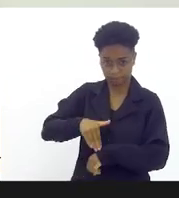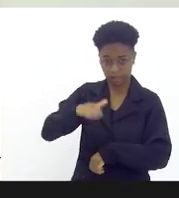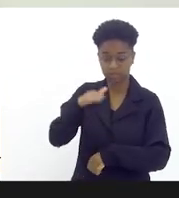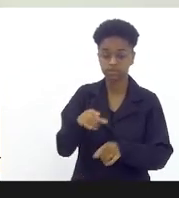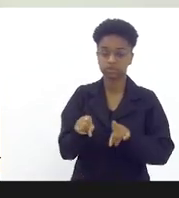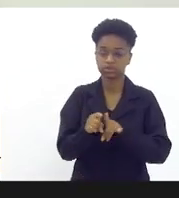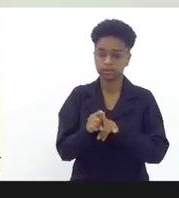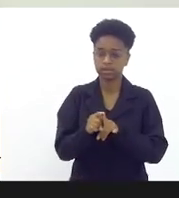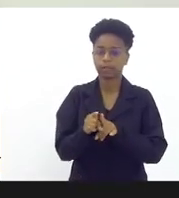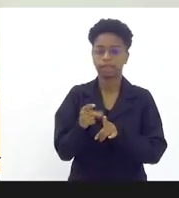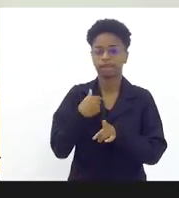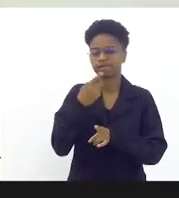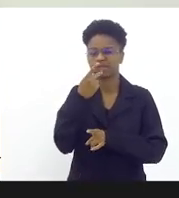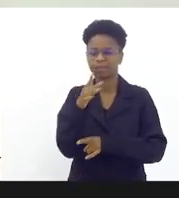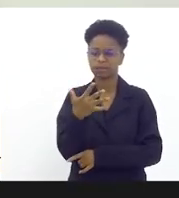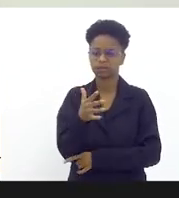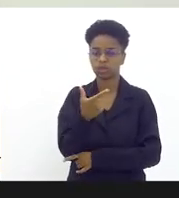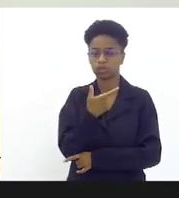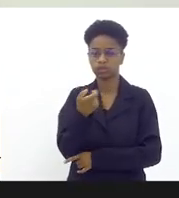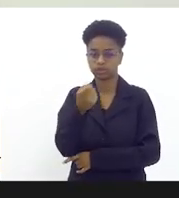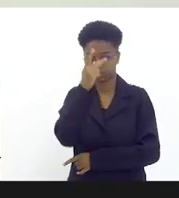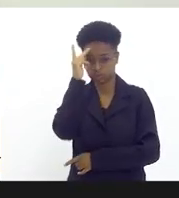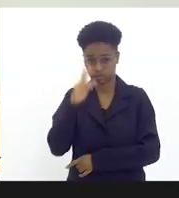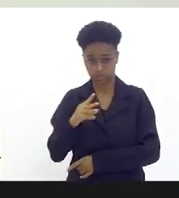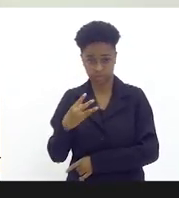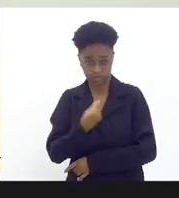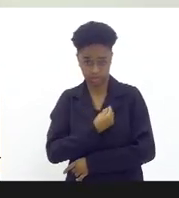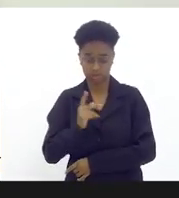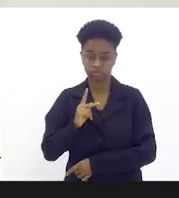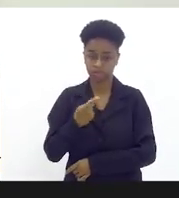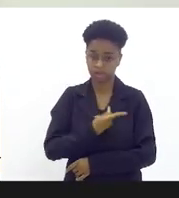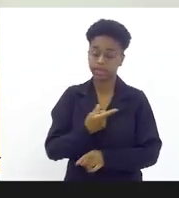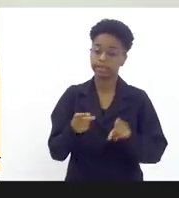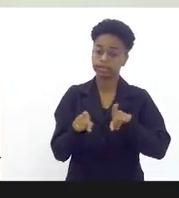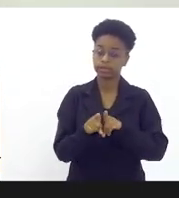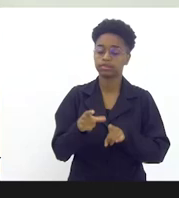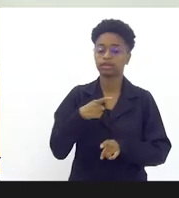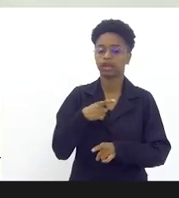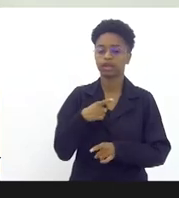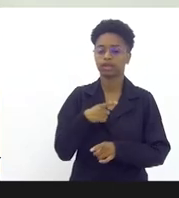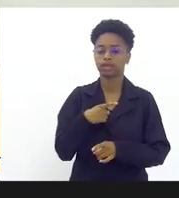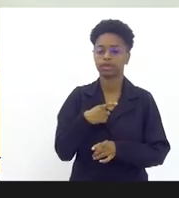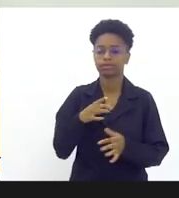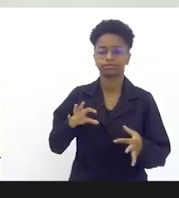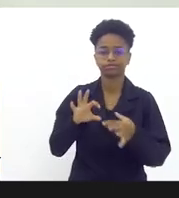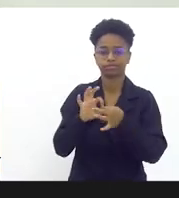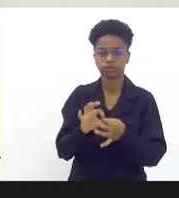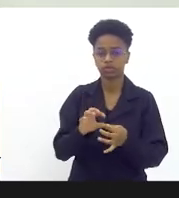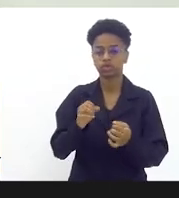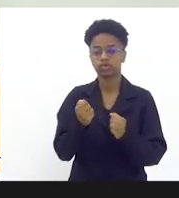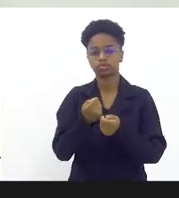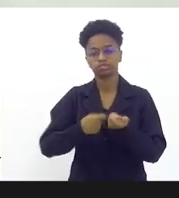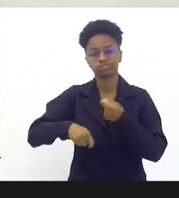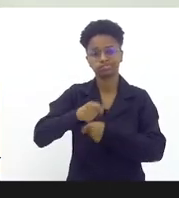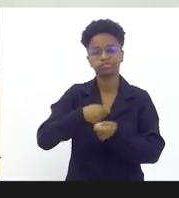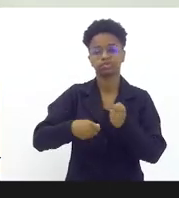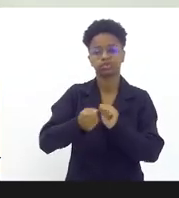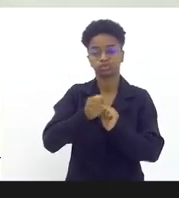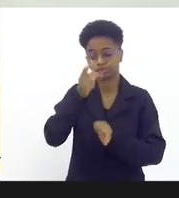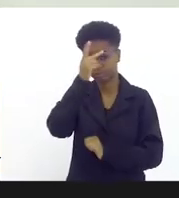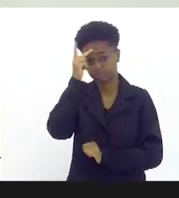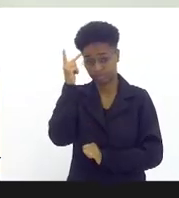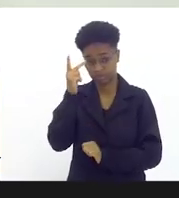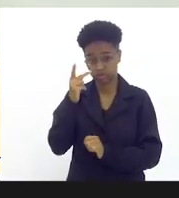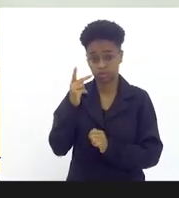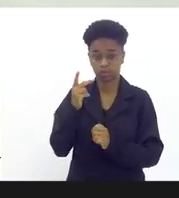né, diria aí umas 200 pessoas trans travestis, né? E temos também articulado, né, com os nossos constituintes para